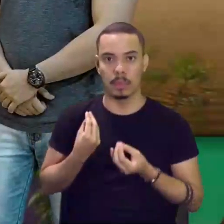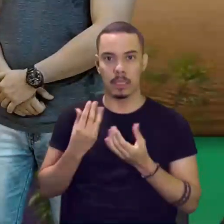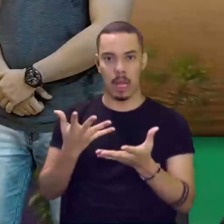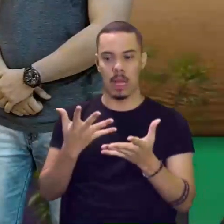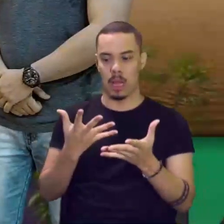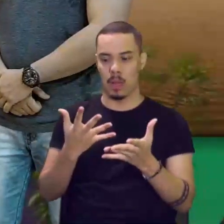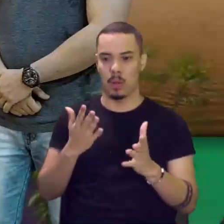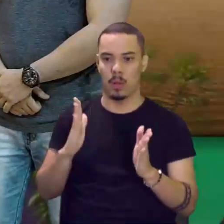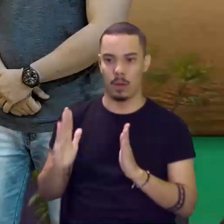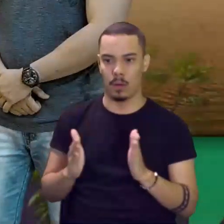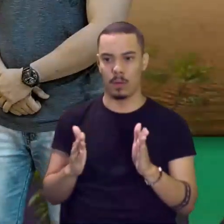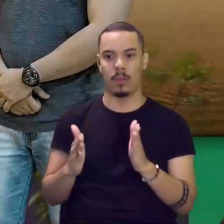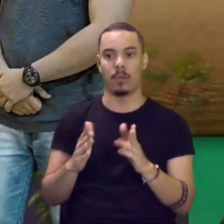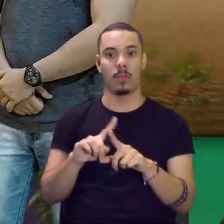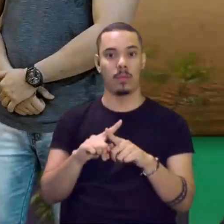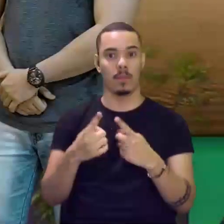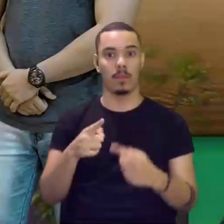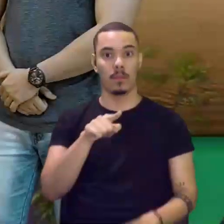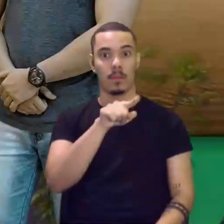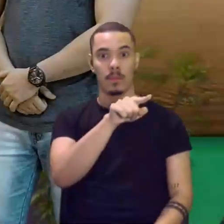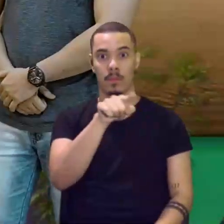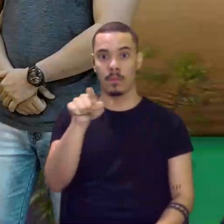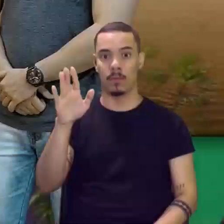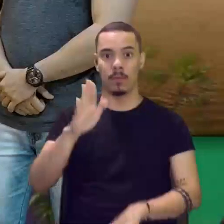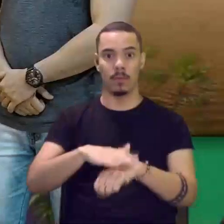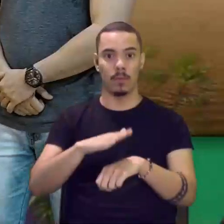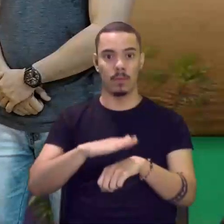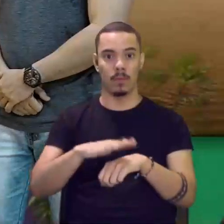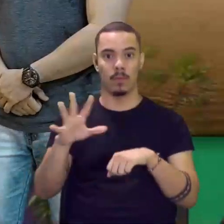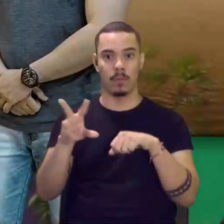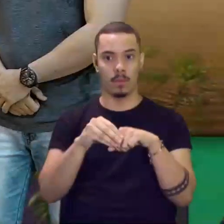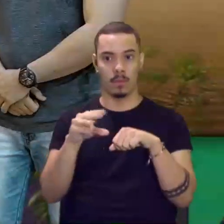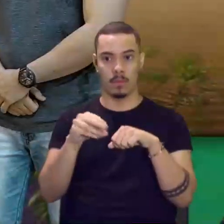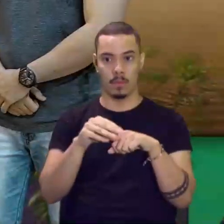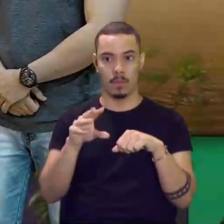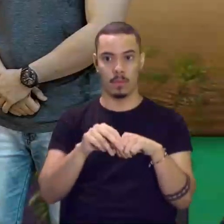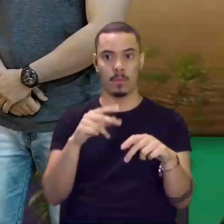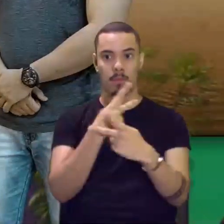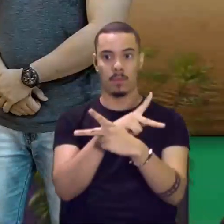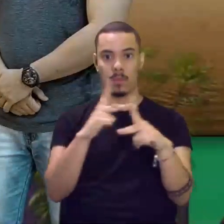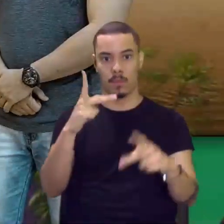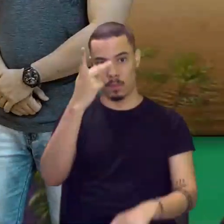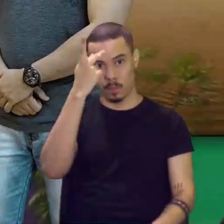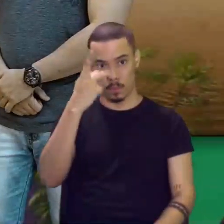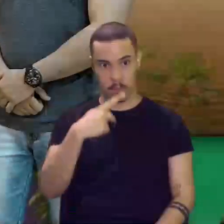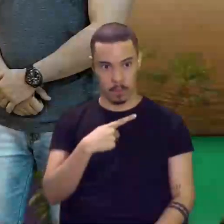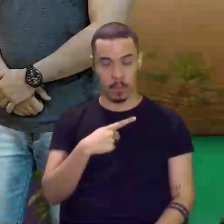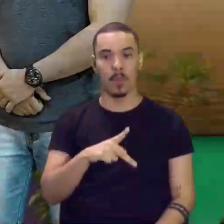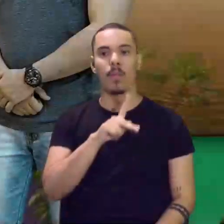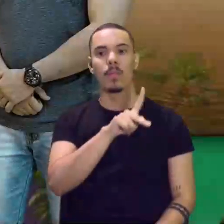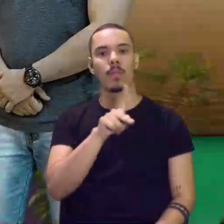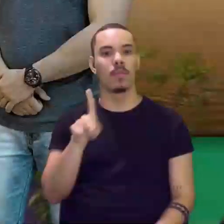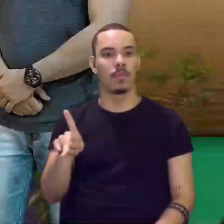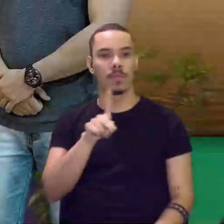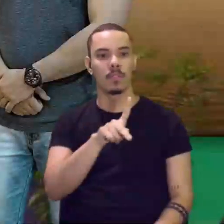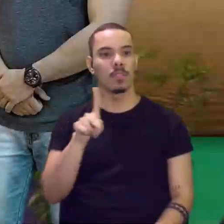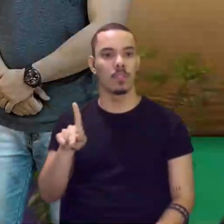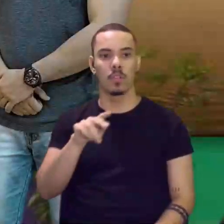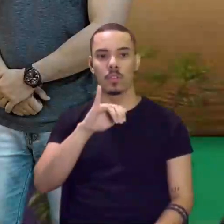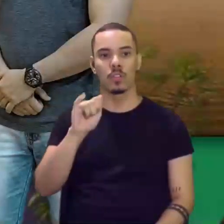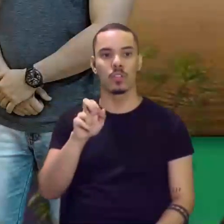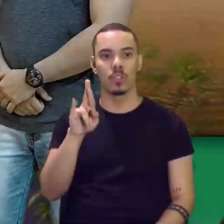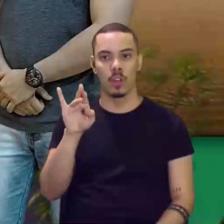caminhos, mas o grande conhecimento busca de cada um. E, professor Jorge, agora nós temos vários caminhos para